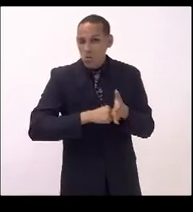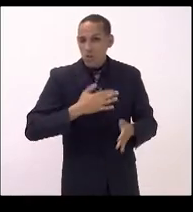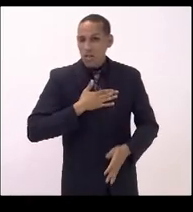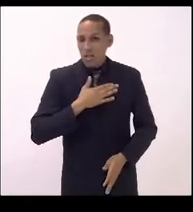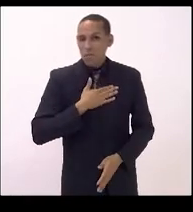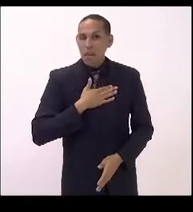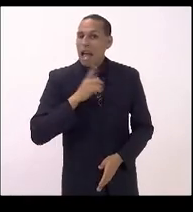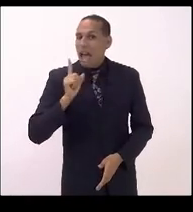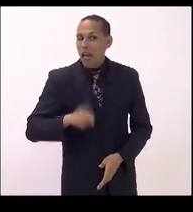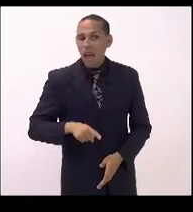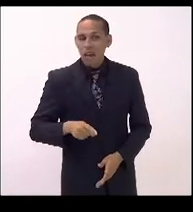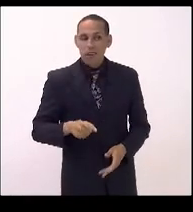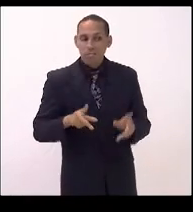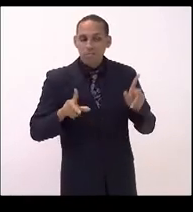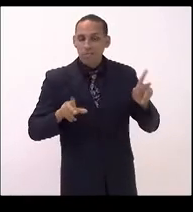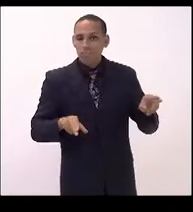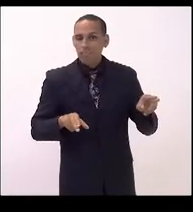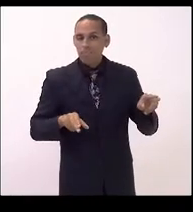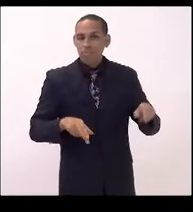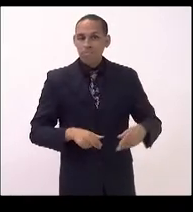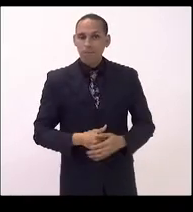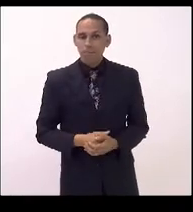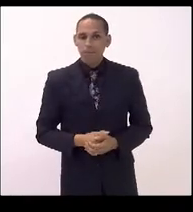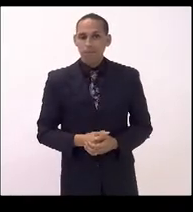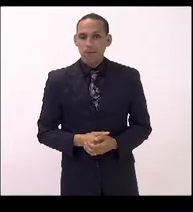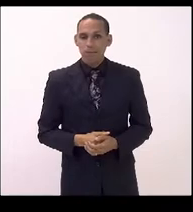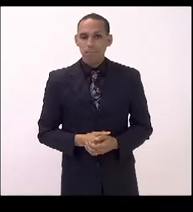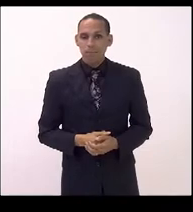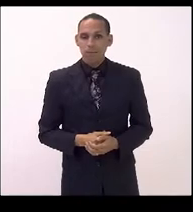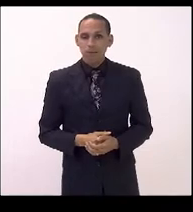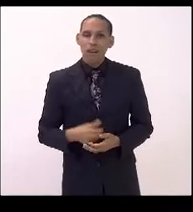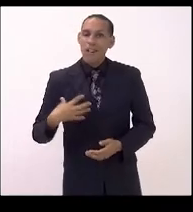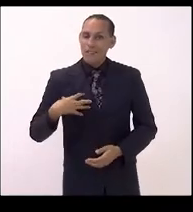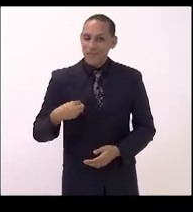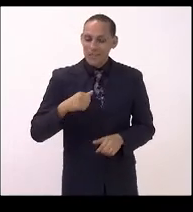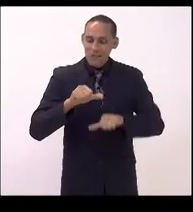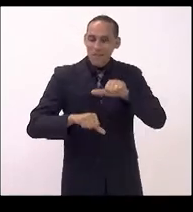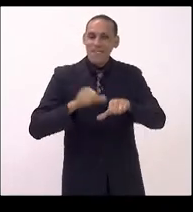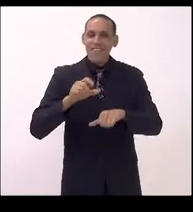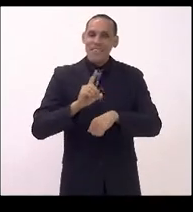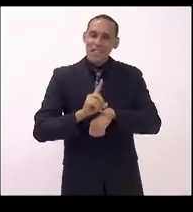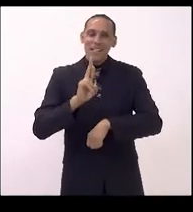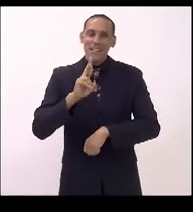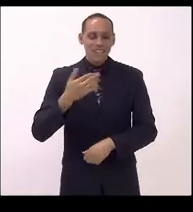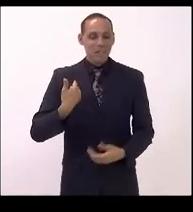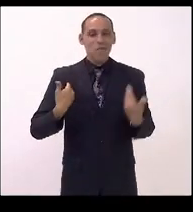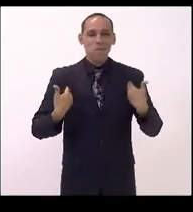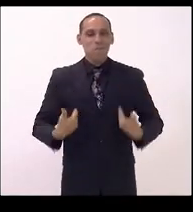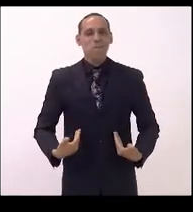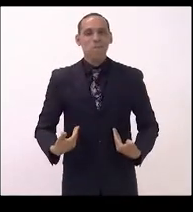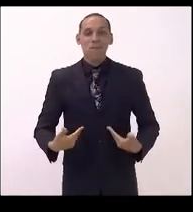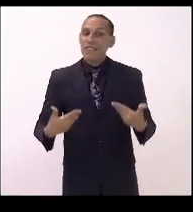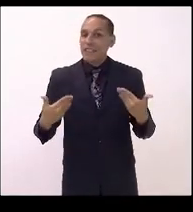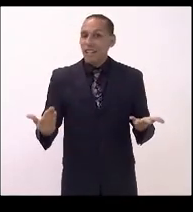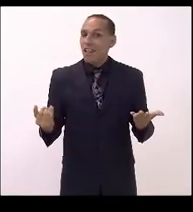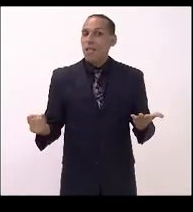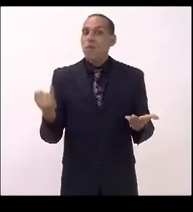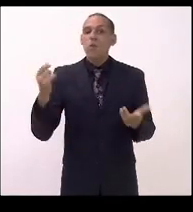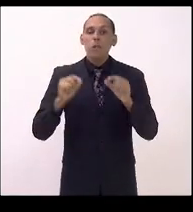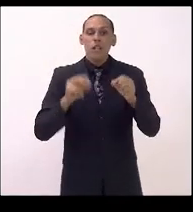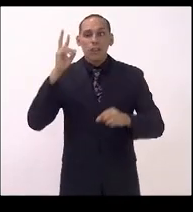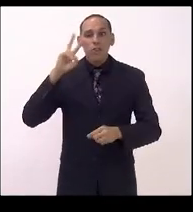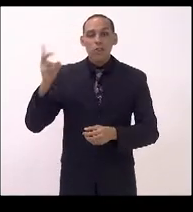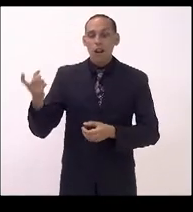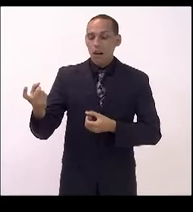permeada por isso, né? Consequentemente, o filho dela virou doutor. E tem um dado importante, que essa história ela volta para